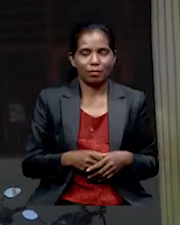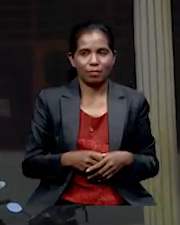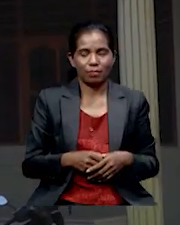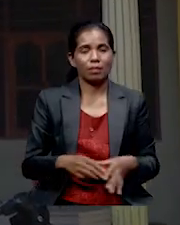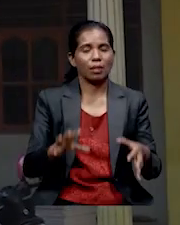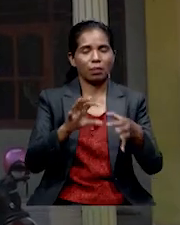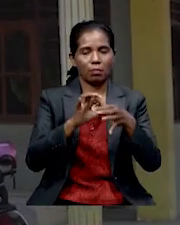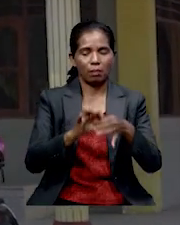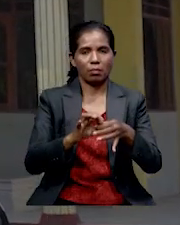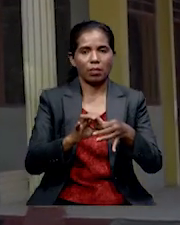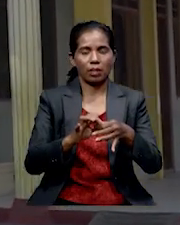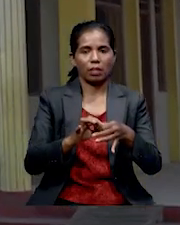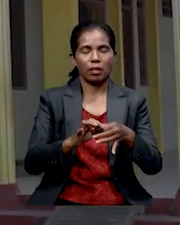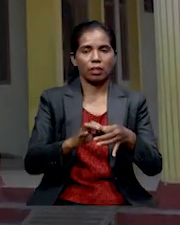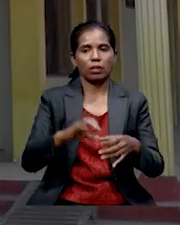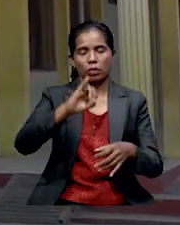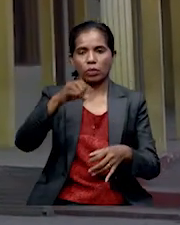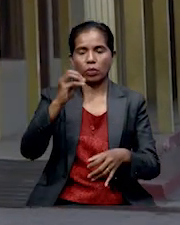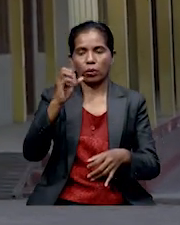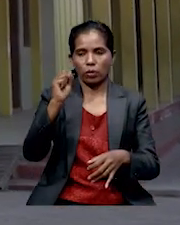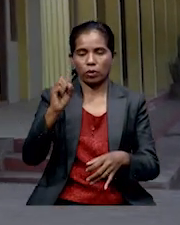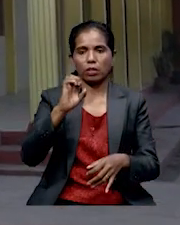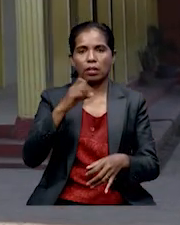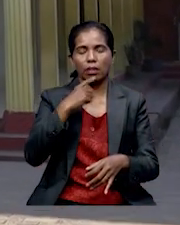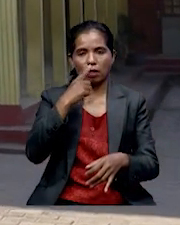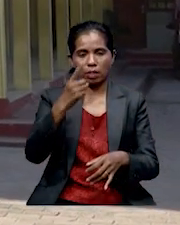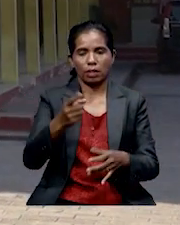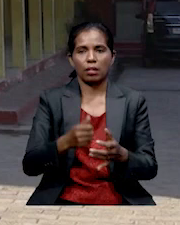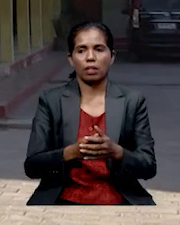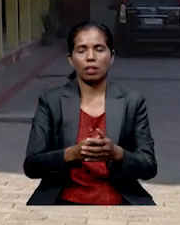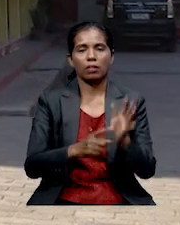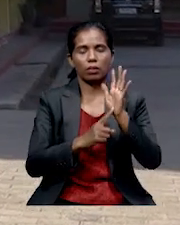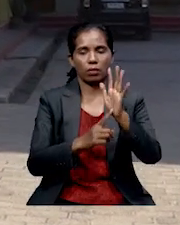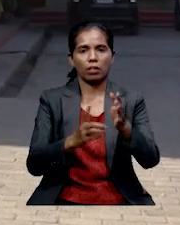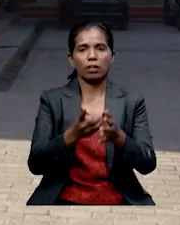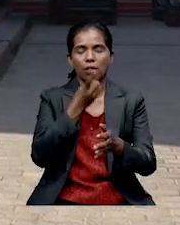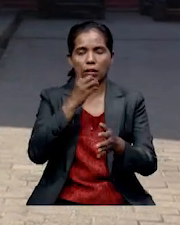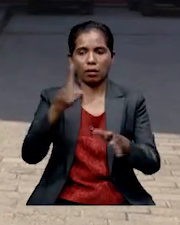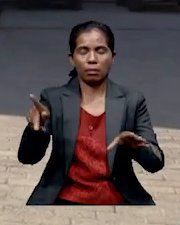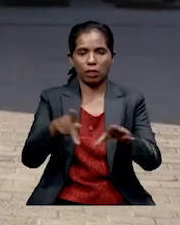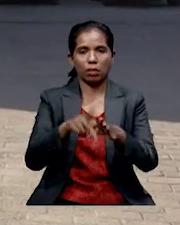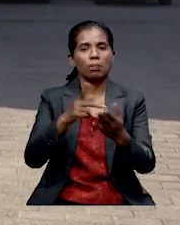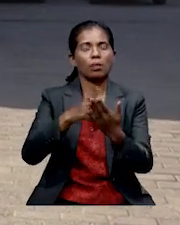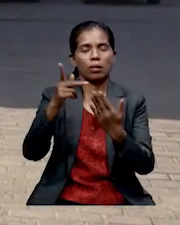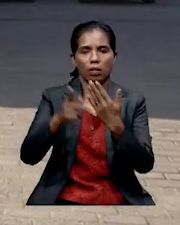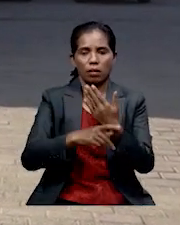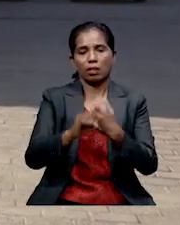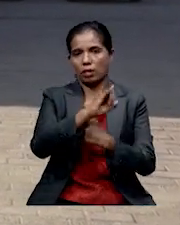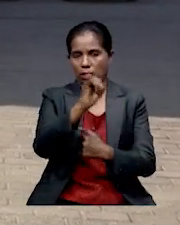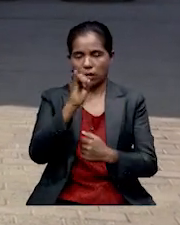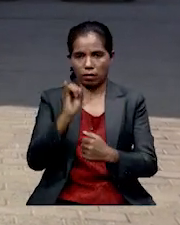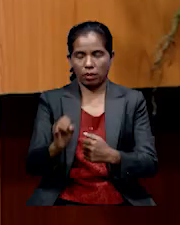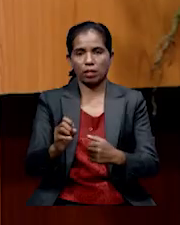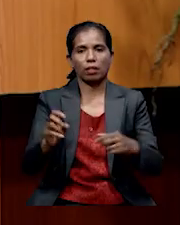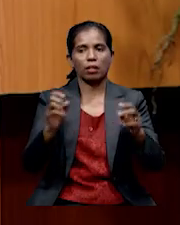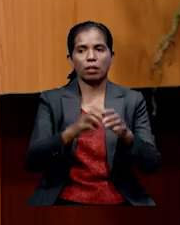Membro do Comitê Central Fretilin, José Agostinho Siqueira Somocho, ator declaração, né? Bem-vinda, participa do programa Grande Entrevista, o